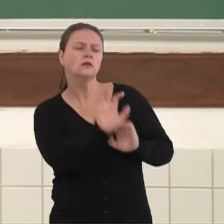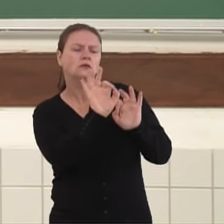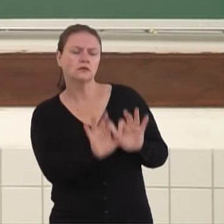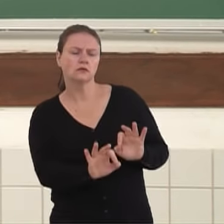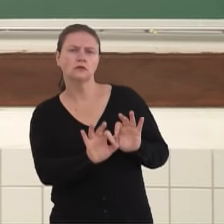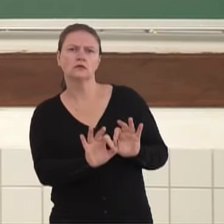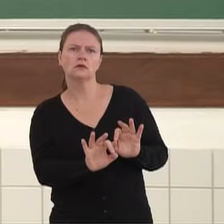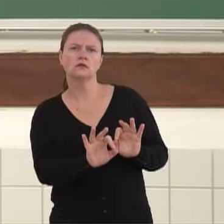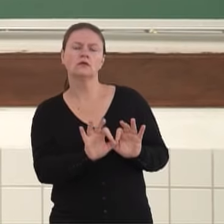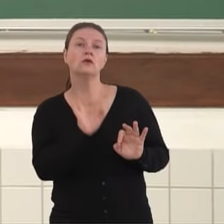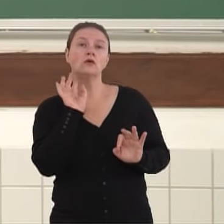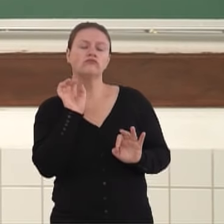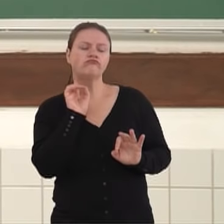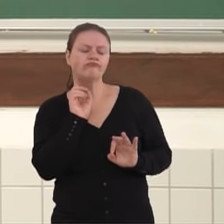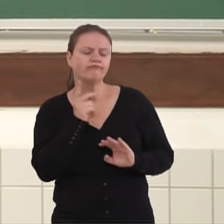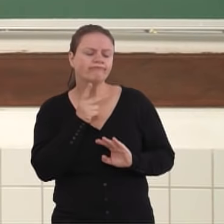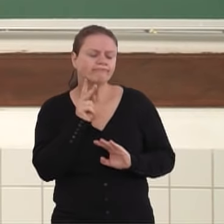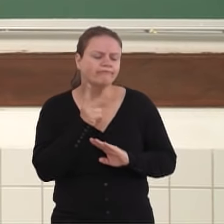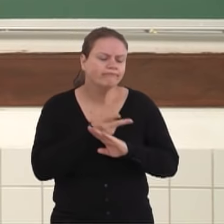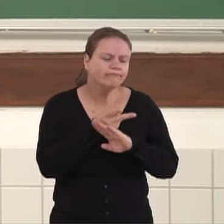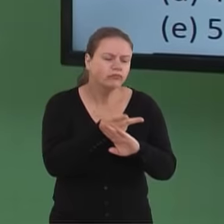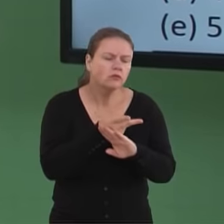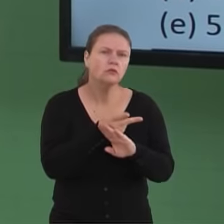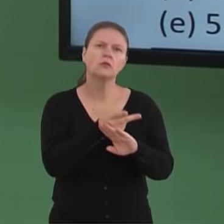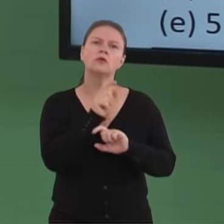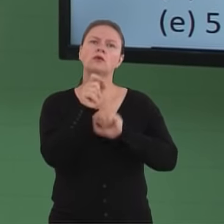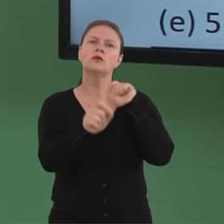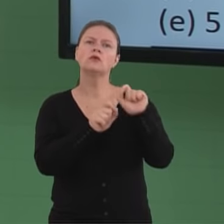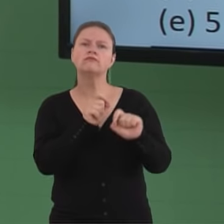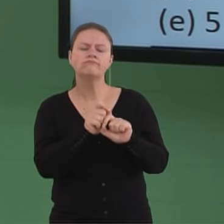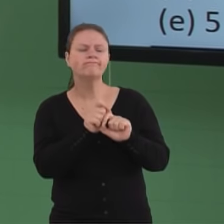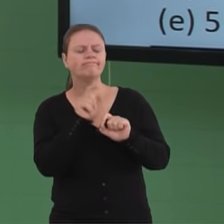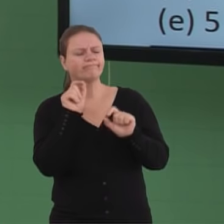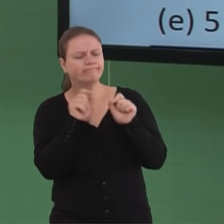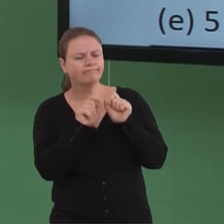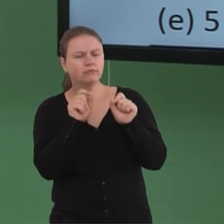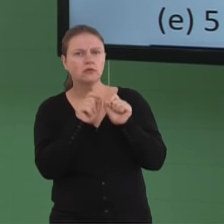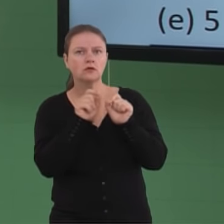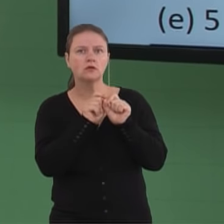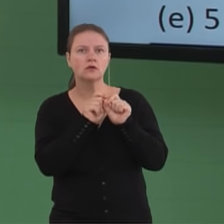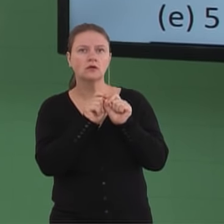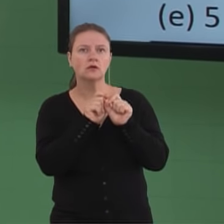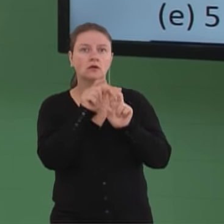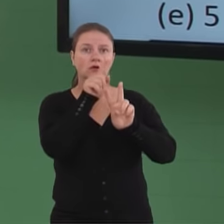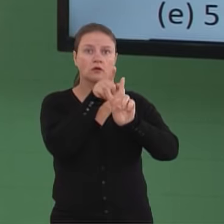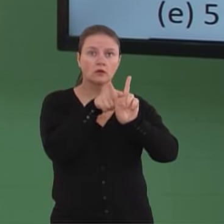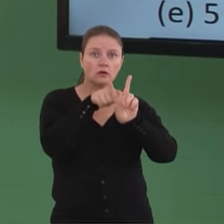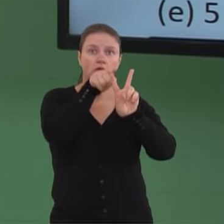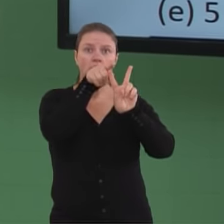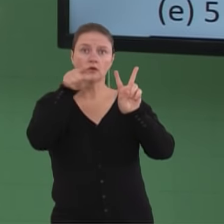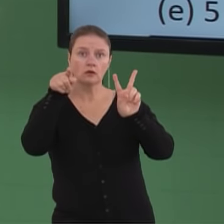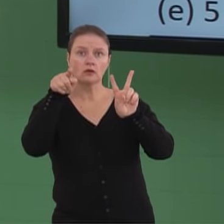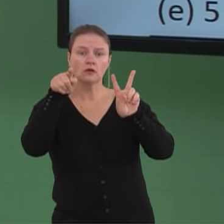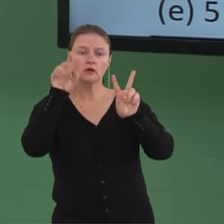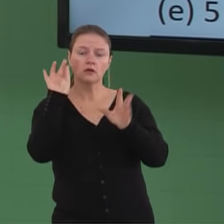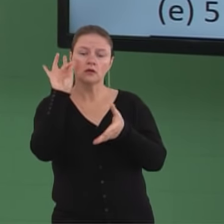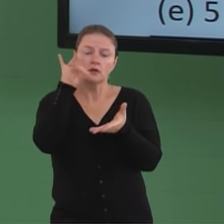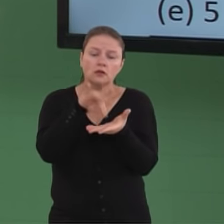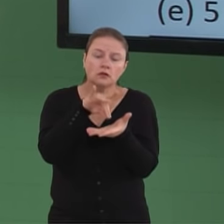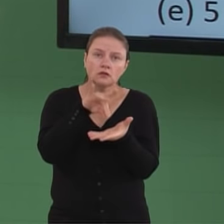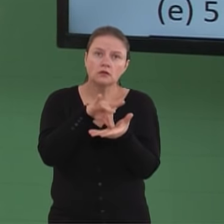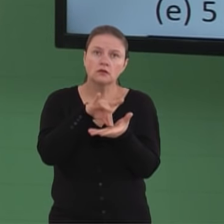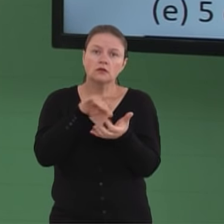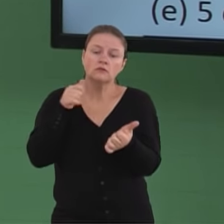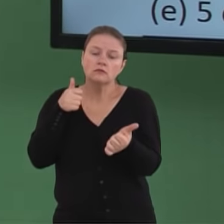vou procurar, me acompanhe, a resolver e a procurar a raiz quadrada exata que seja próxima